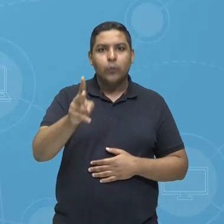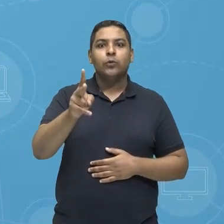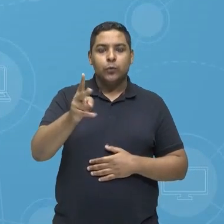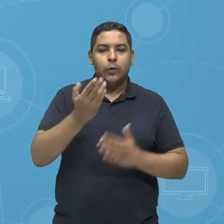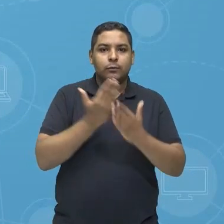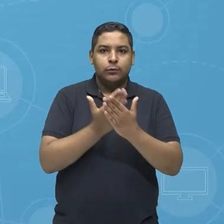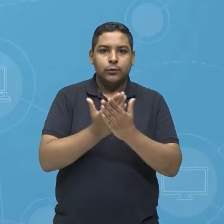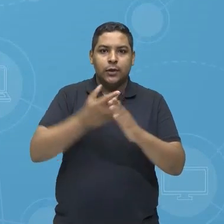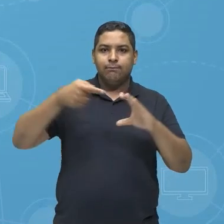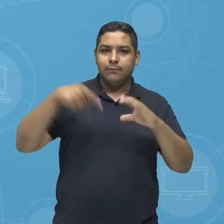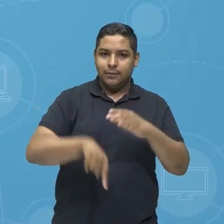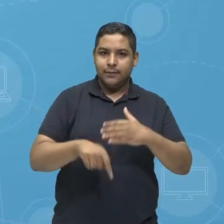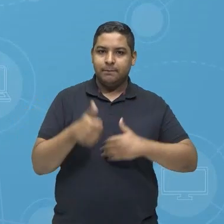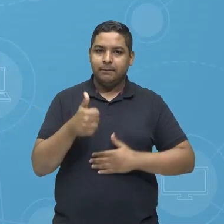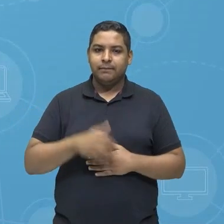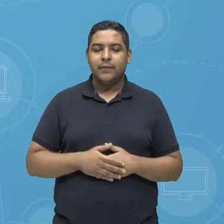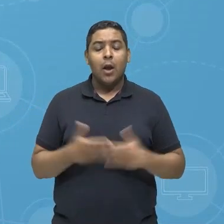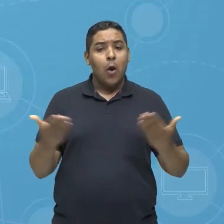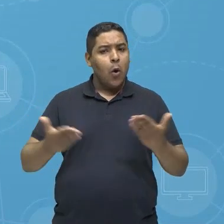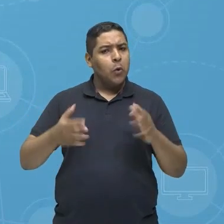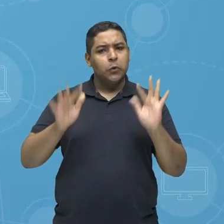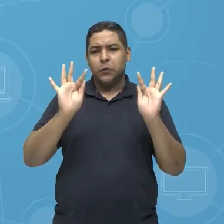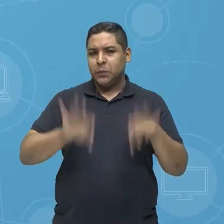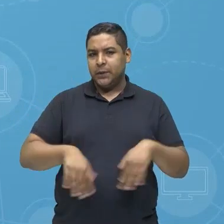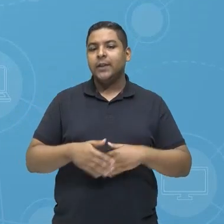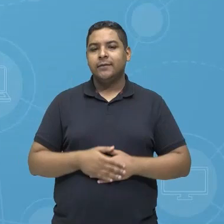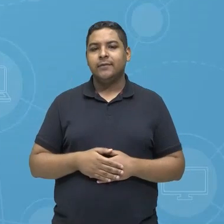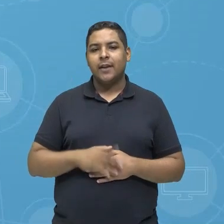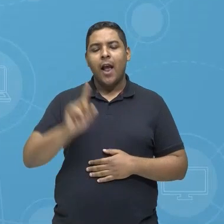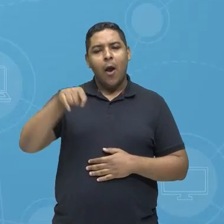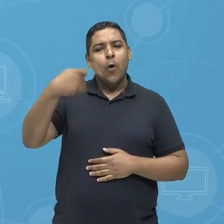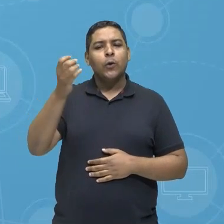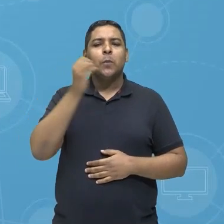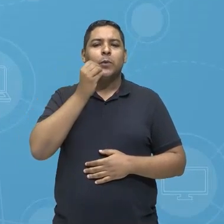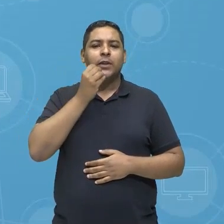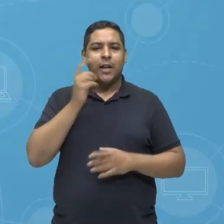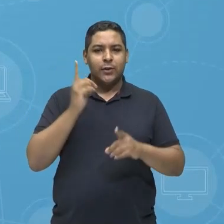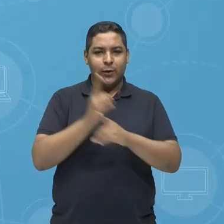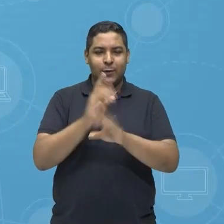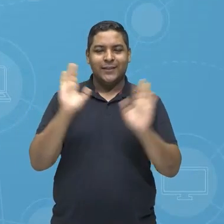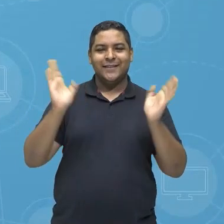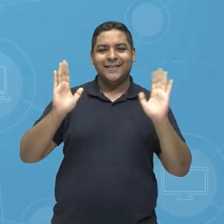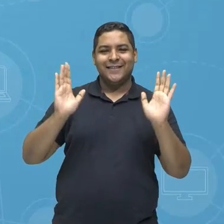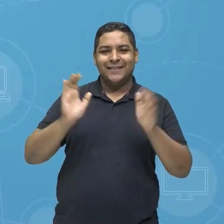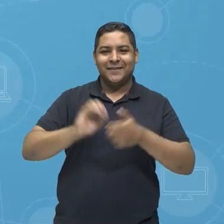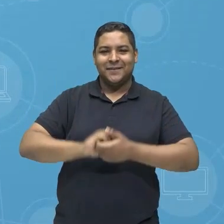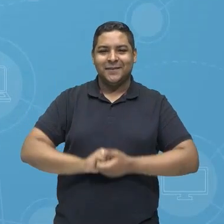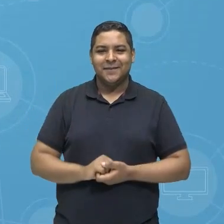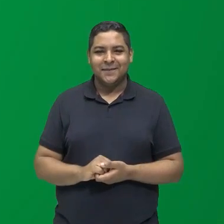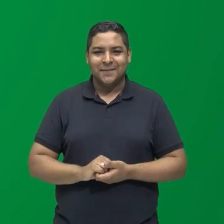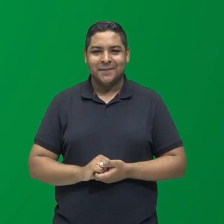tá? Estão indo muito bem. Por hoje era só e a gente se vê aí nas próximas aulas. Bye, bye!